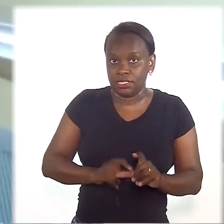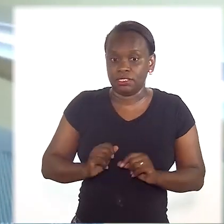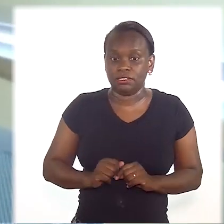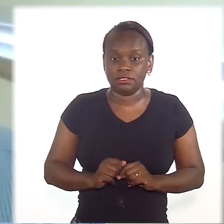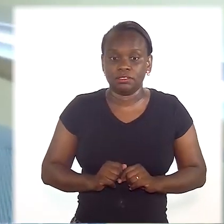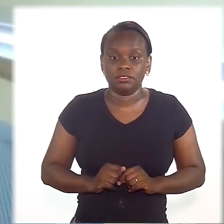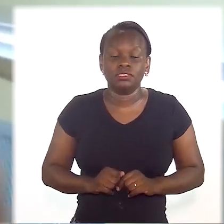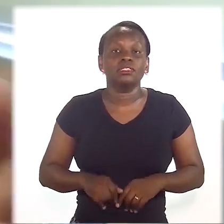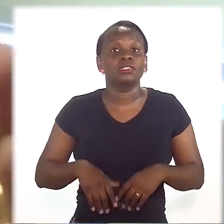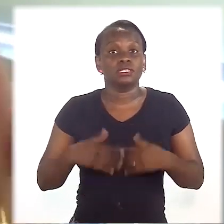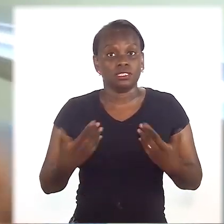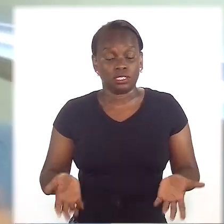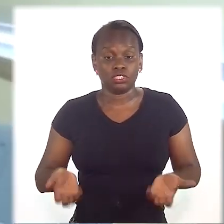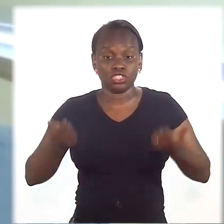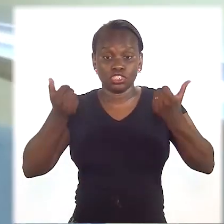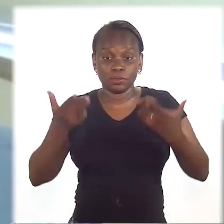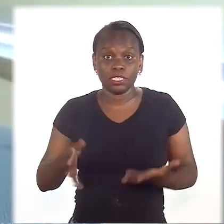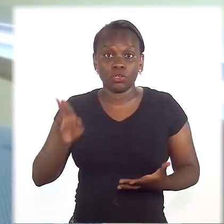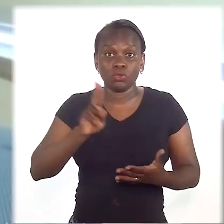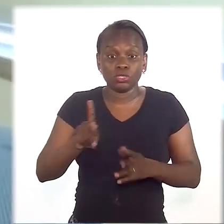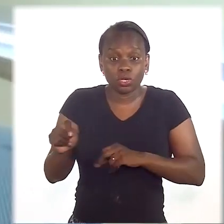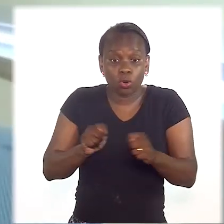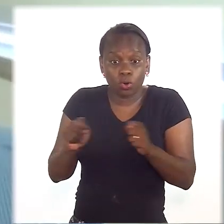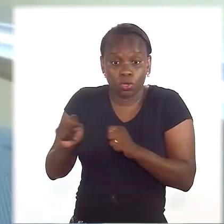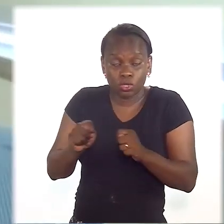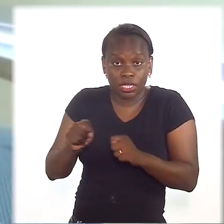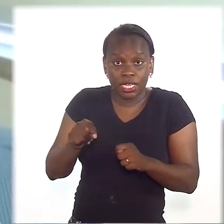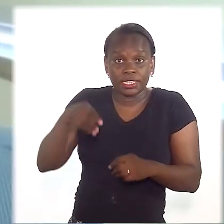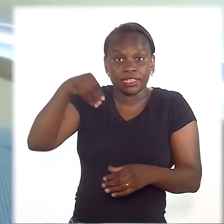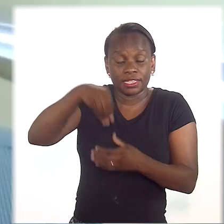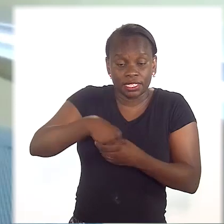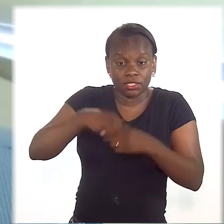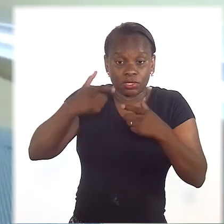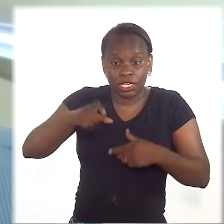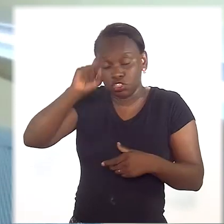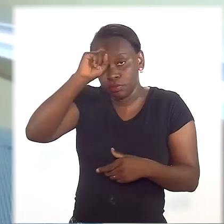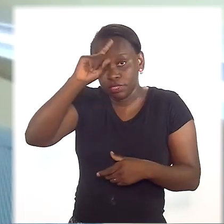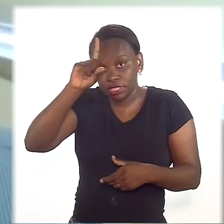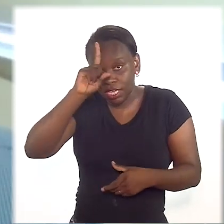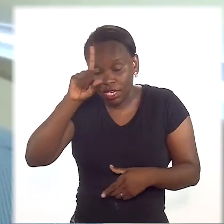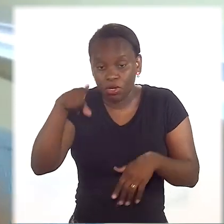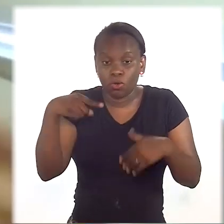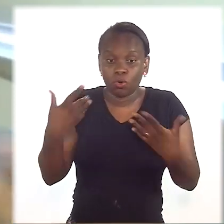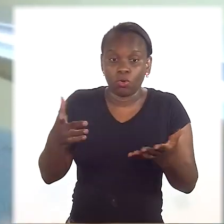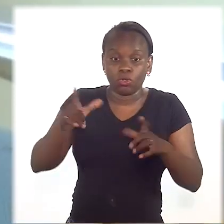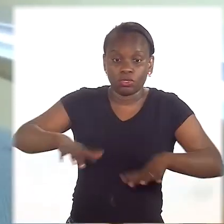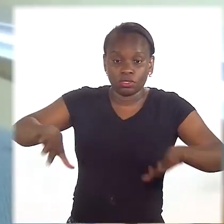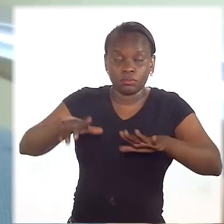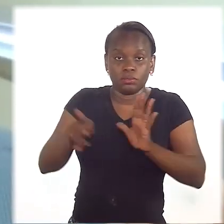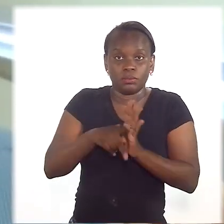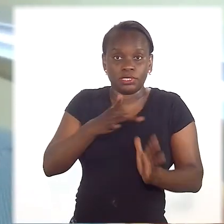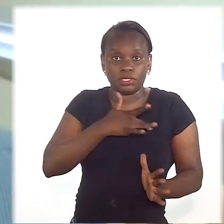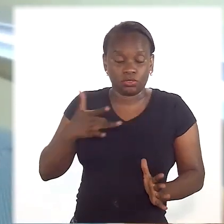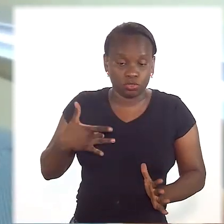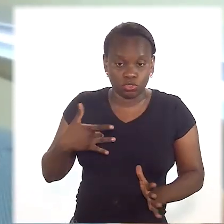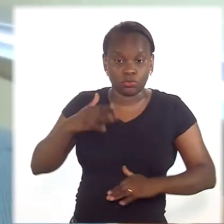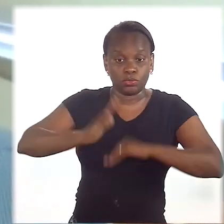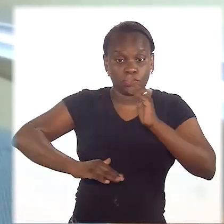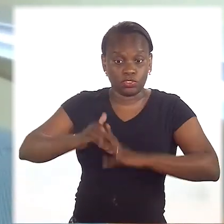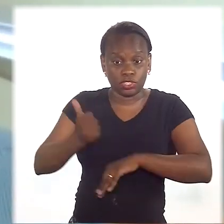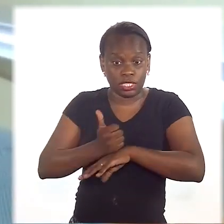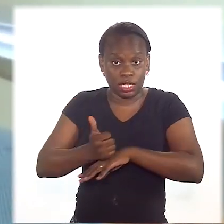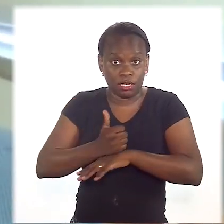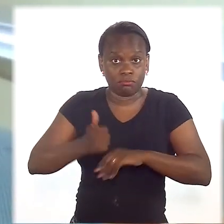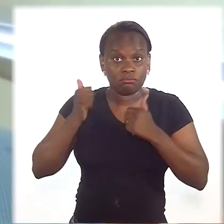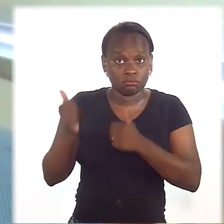dependência. Quando se fala em uso controlado dentro de ambientes hospitalares, em ambientes de saúde por profissionais